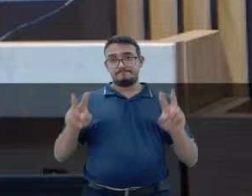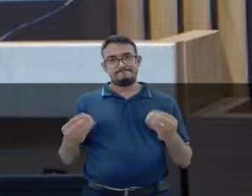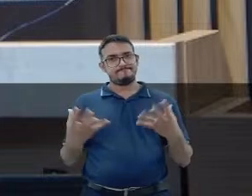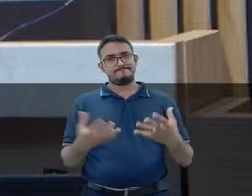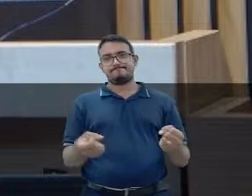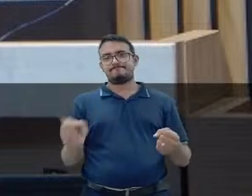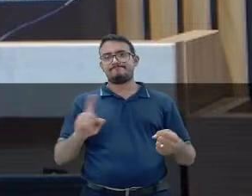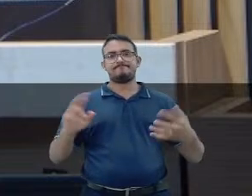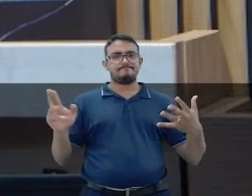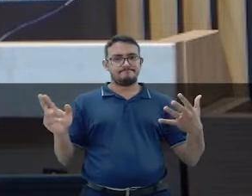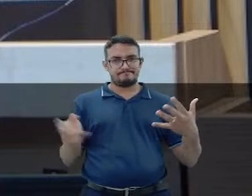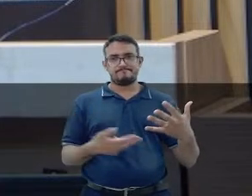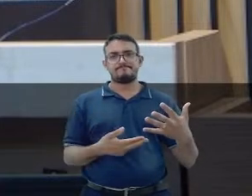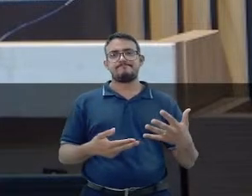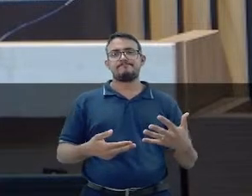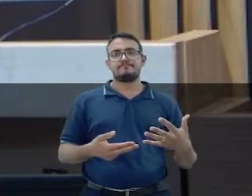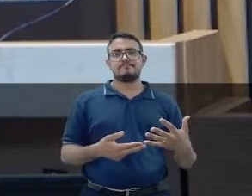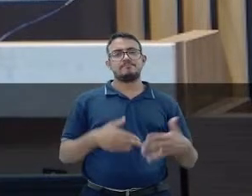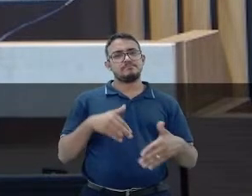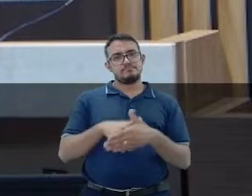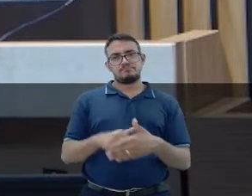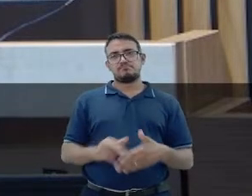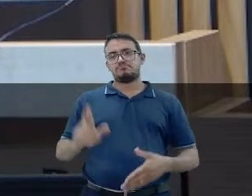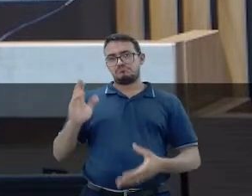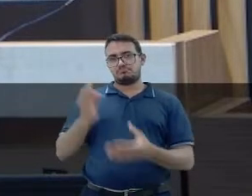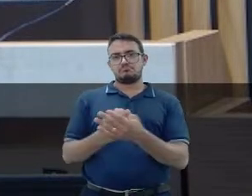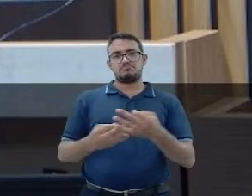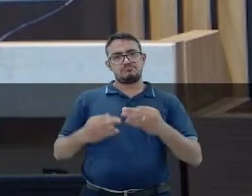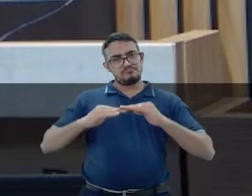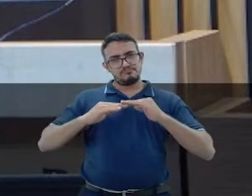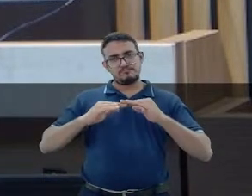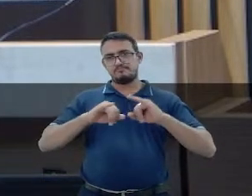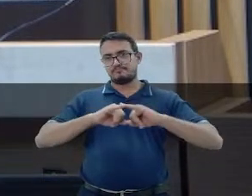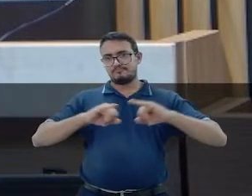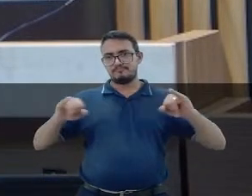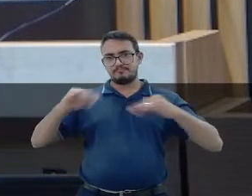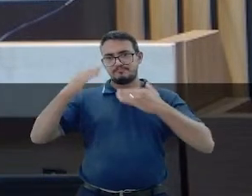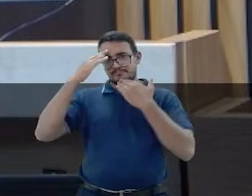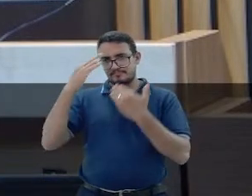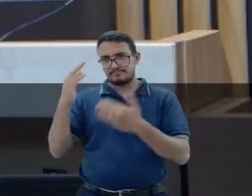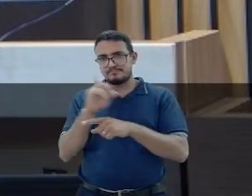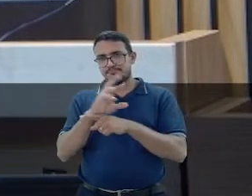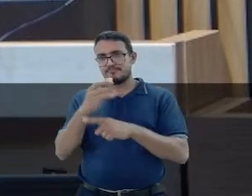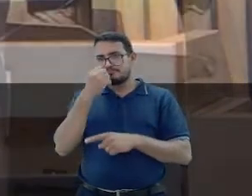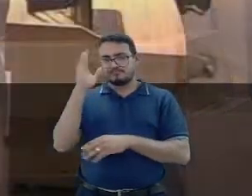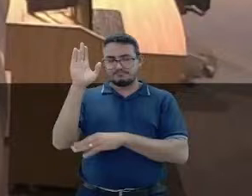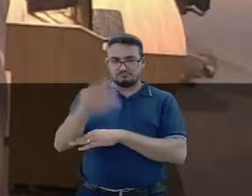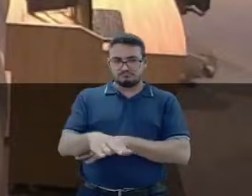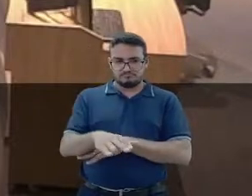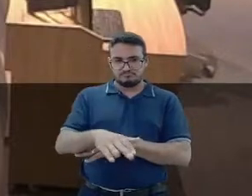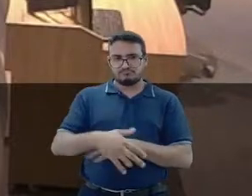nos termos do voto do relator, fica assim proclamado. Obrigado, doutor Christian. Obrigado. Boa tarde, professor.